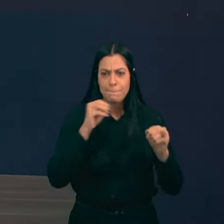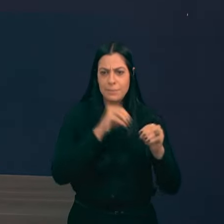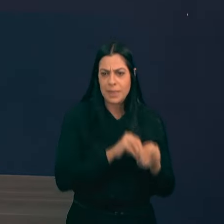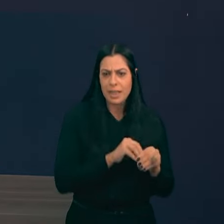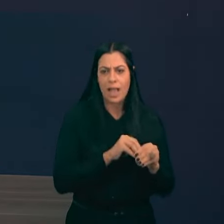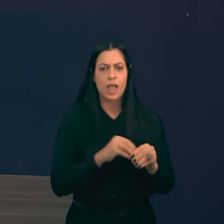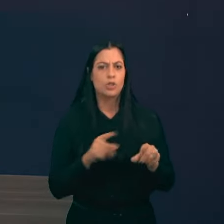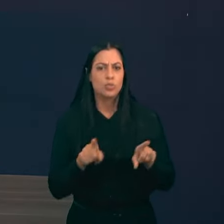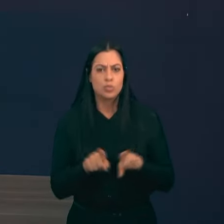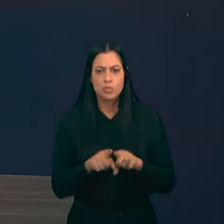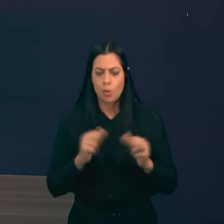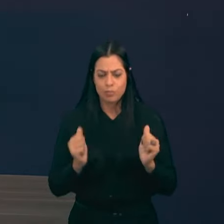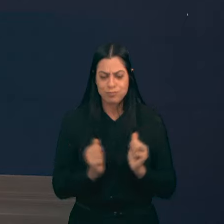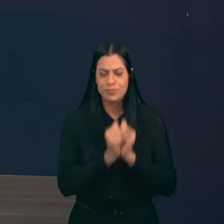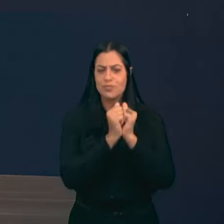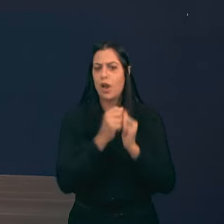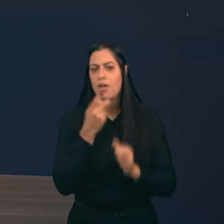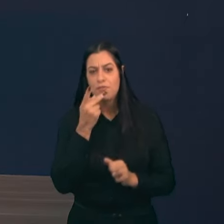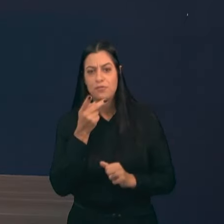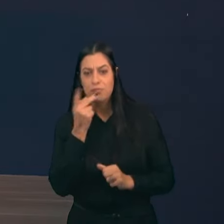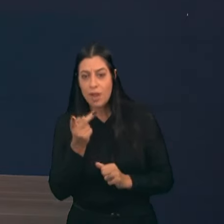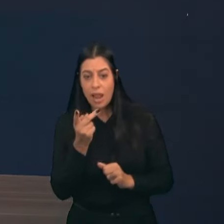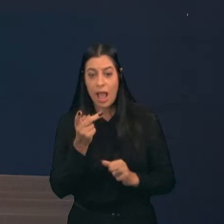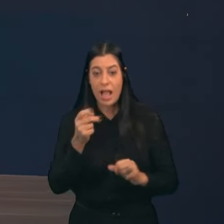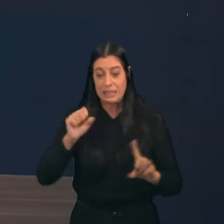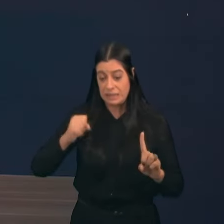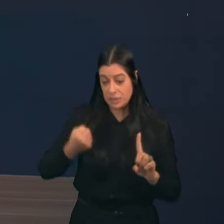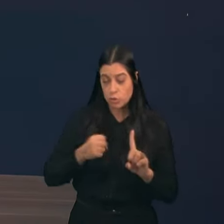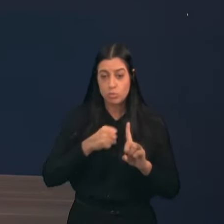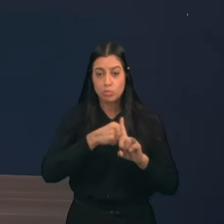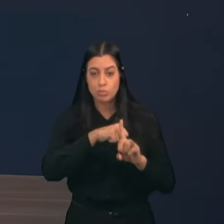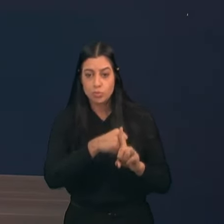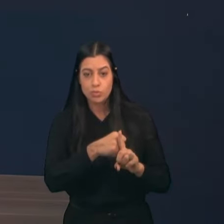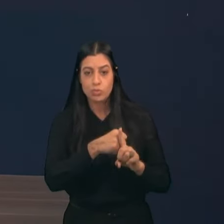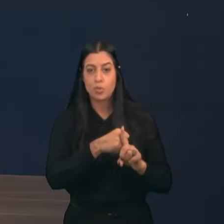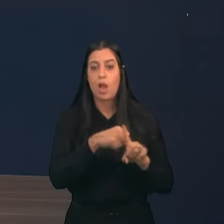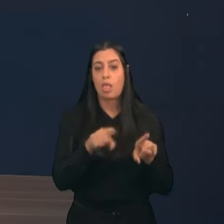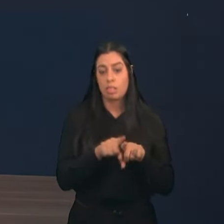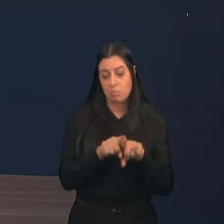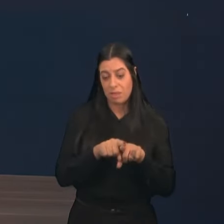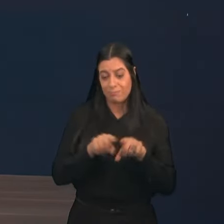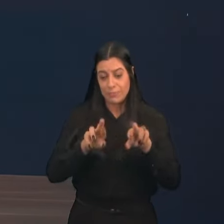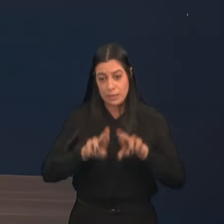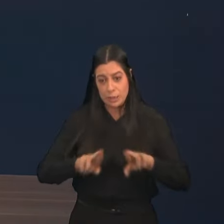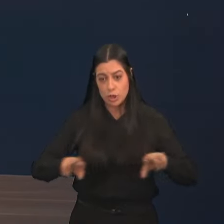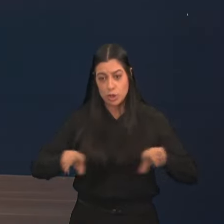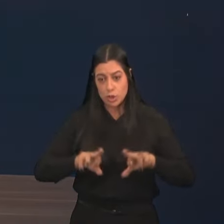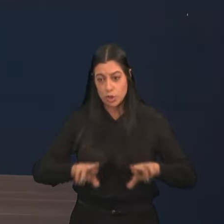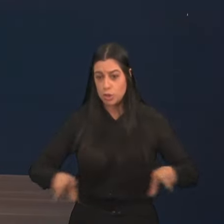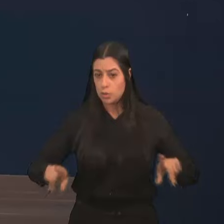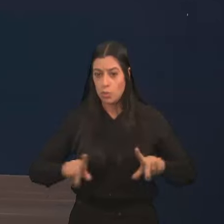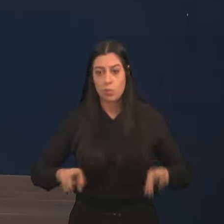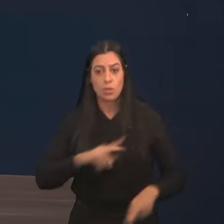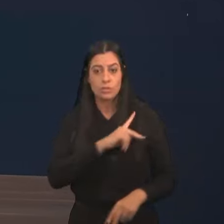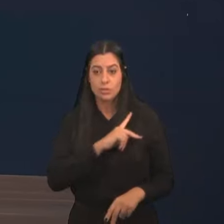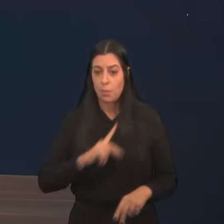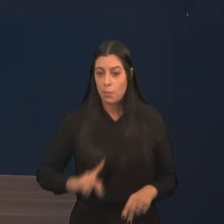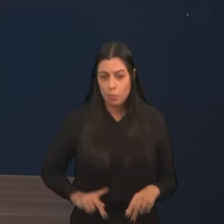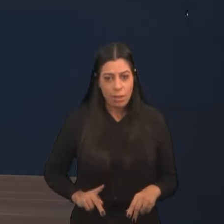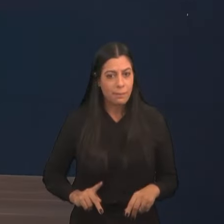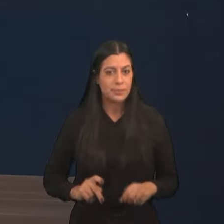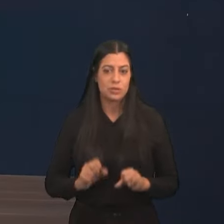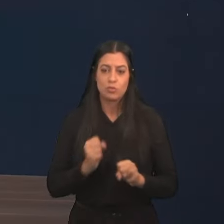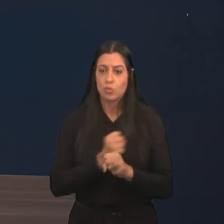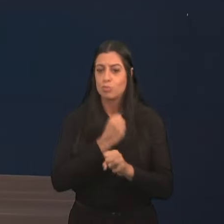aplicada para que podamos falar de este enfrentamento a essas desigualdades politicamente